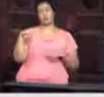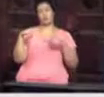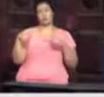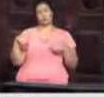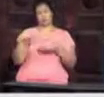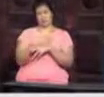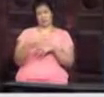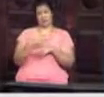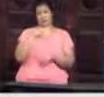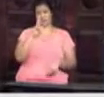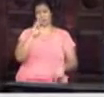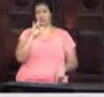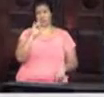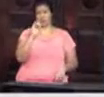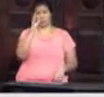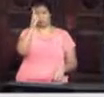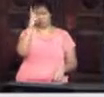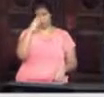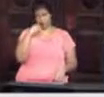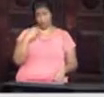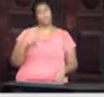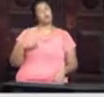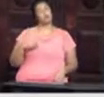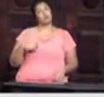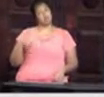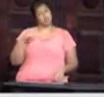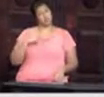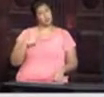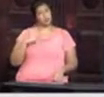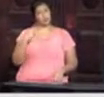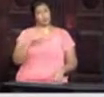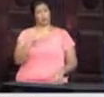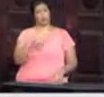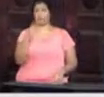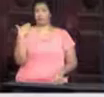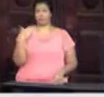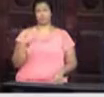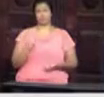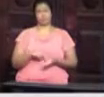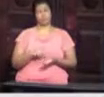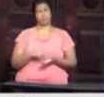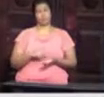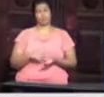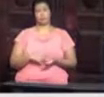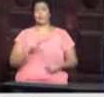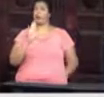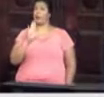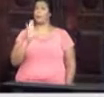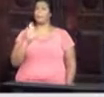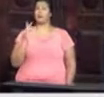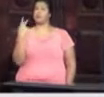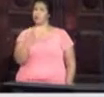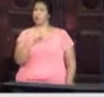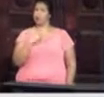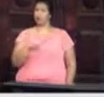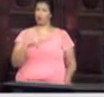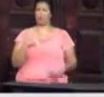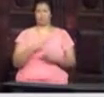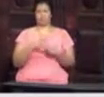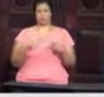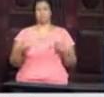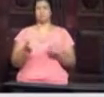2004, teve pelo Tribunal de Contas do Estado suas contas não aprovadas, ou